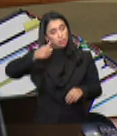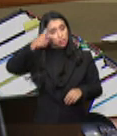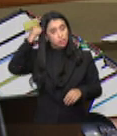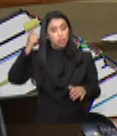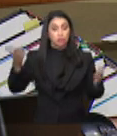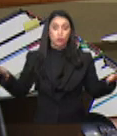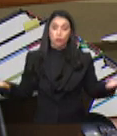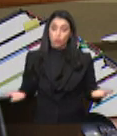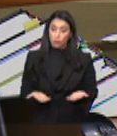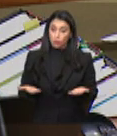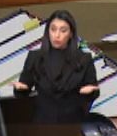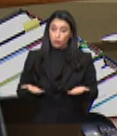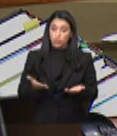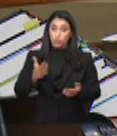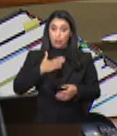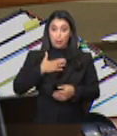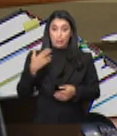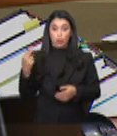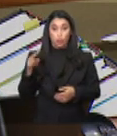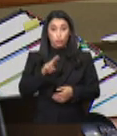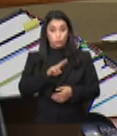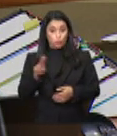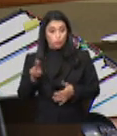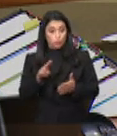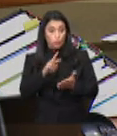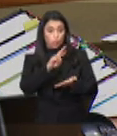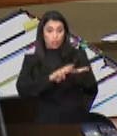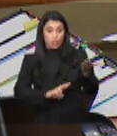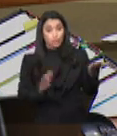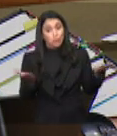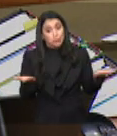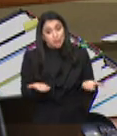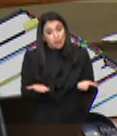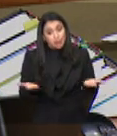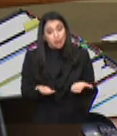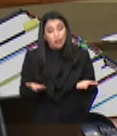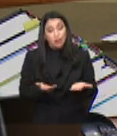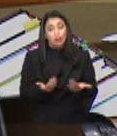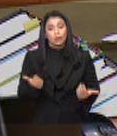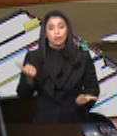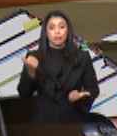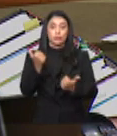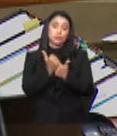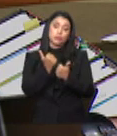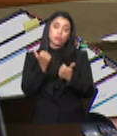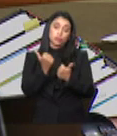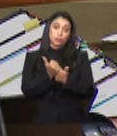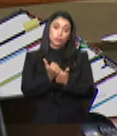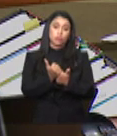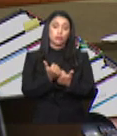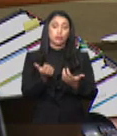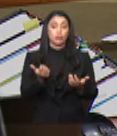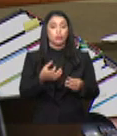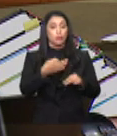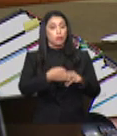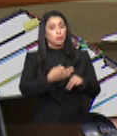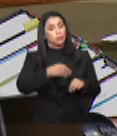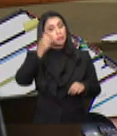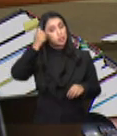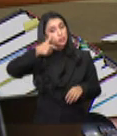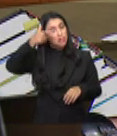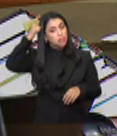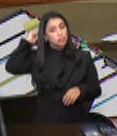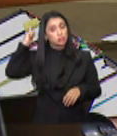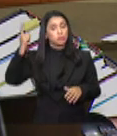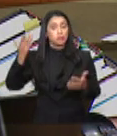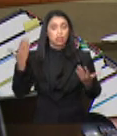de hoje, embora conste meu nome como relator, a rigor, a palavra é de Sua Excelência, o eminente ministro